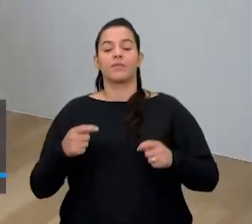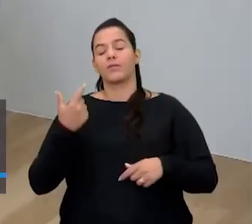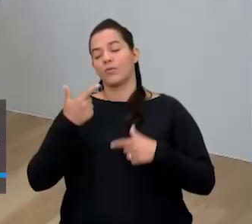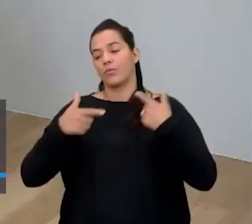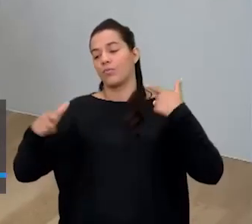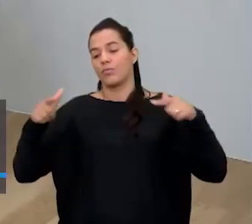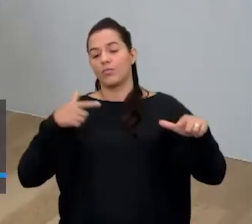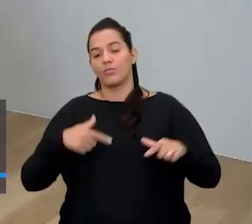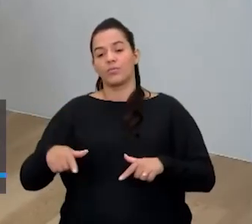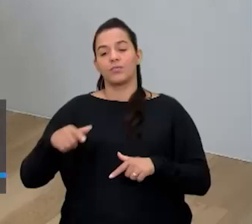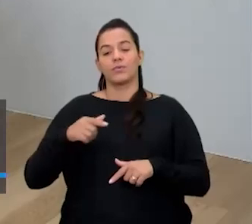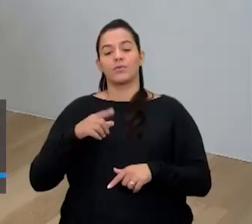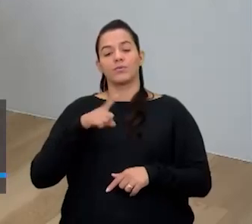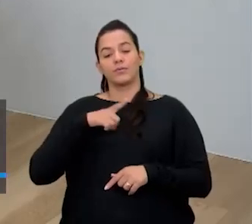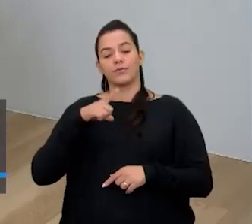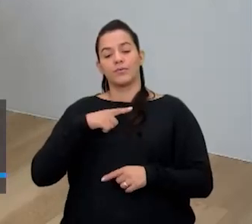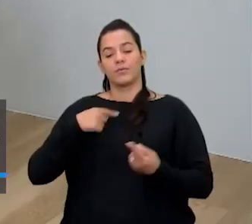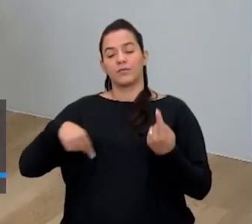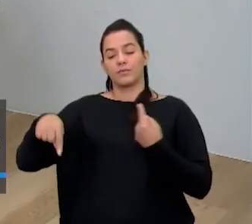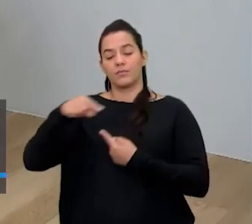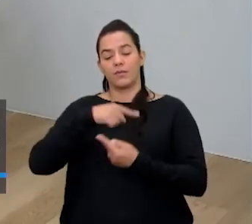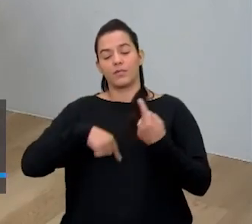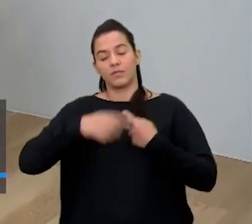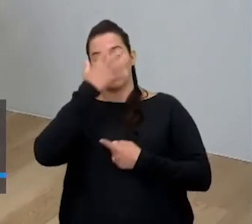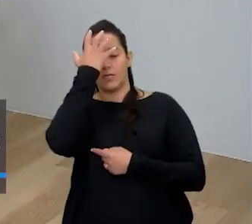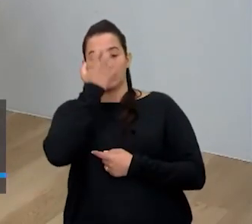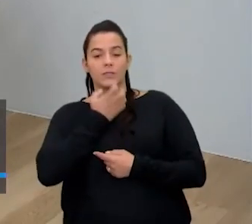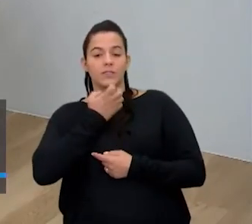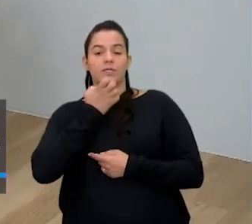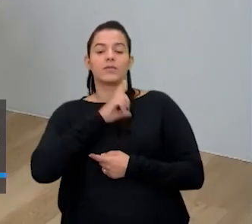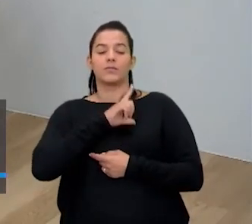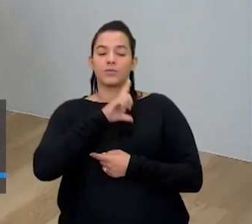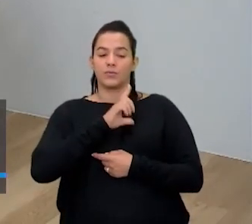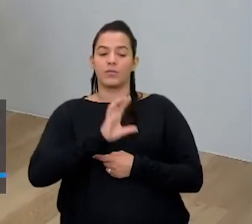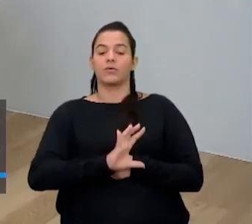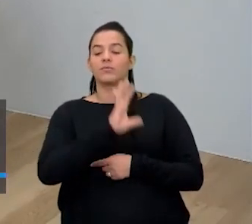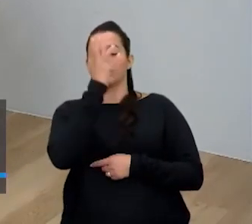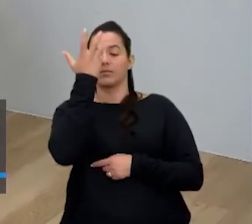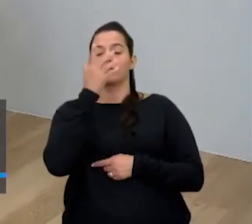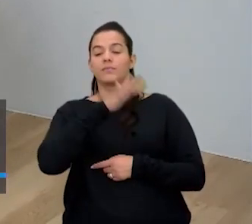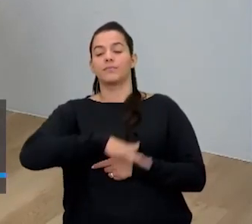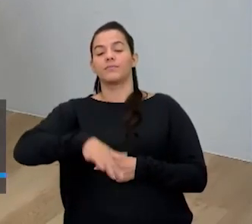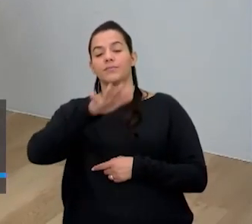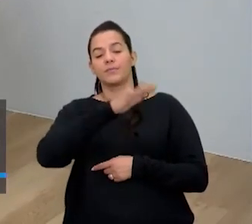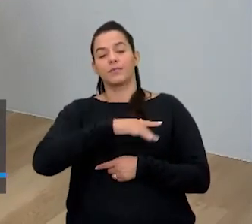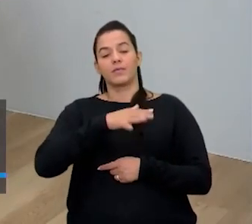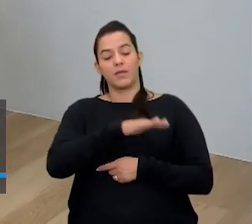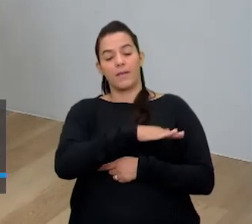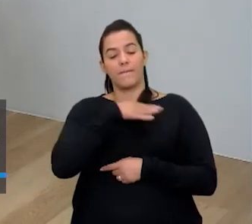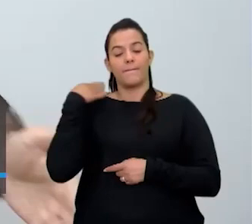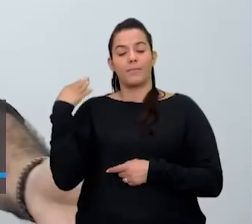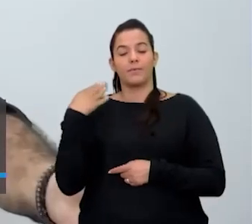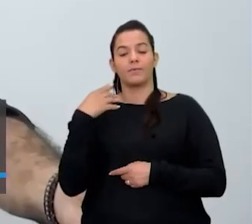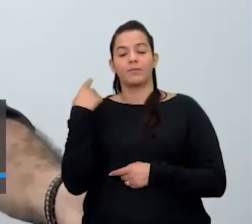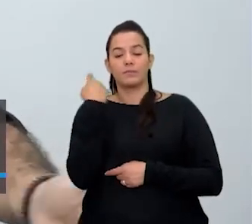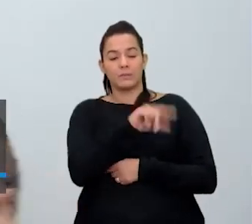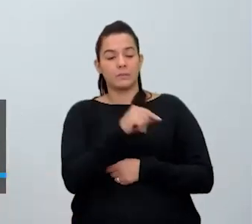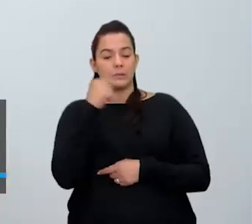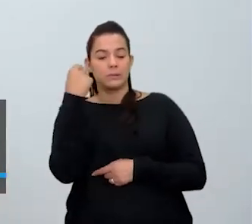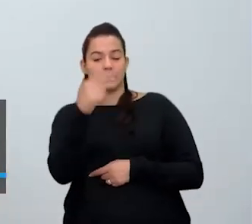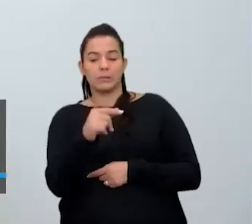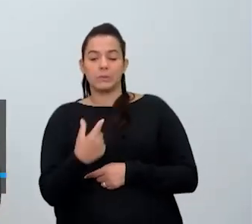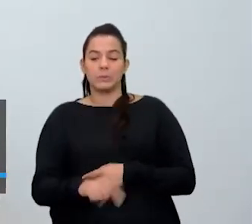autoridades tivessem uma relação muito mais séria com esse fenômeno bárbaro, que foi a morte dele linchado,